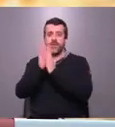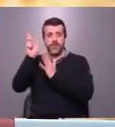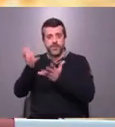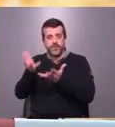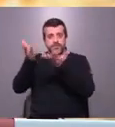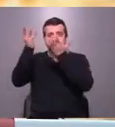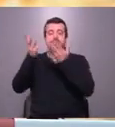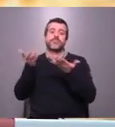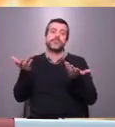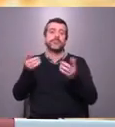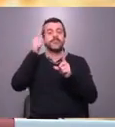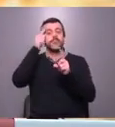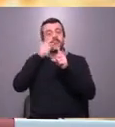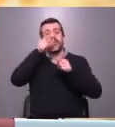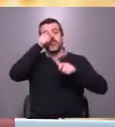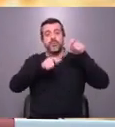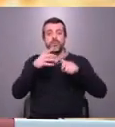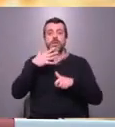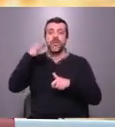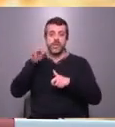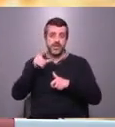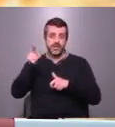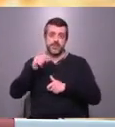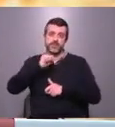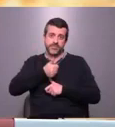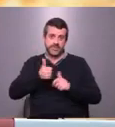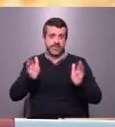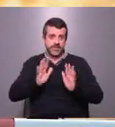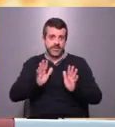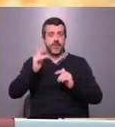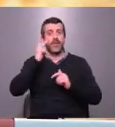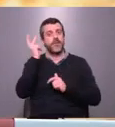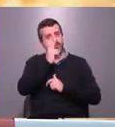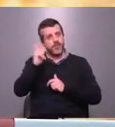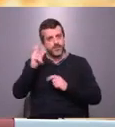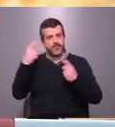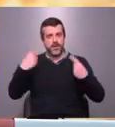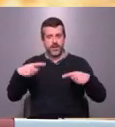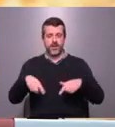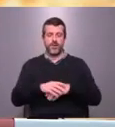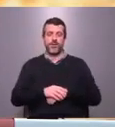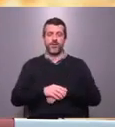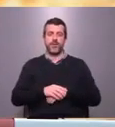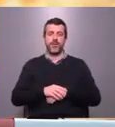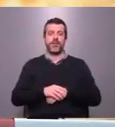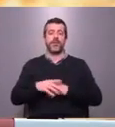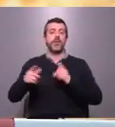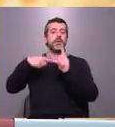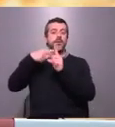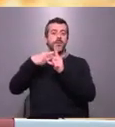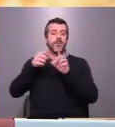que todo aquele que acredita nele não pereça, mas tenha a vida eterna. A